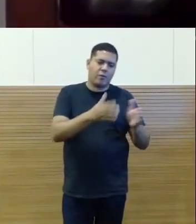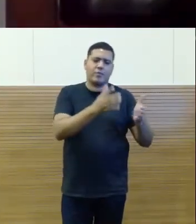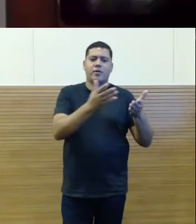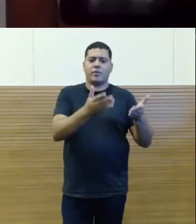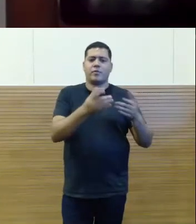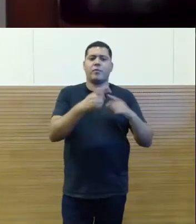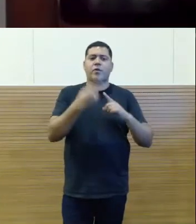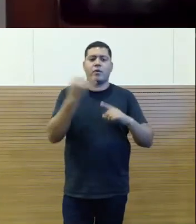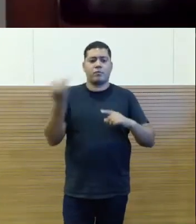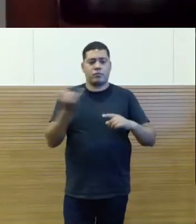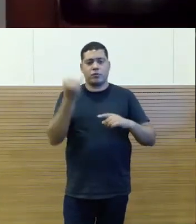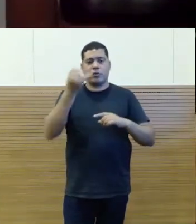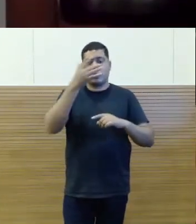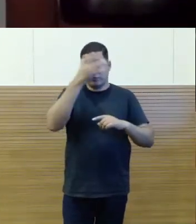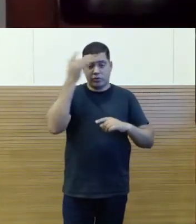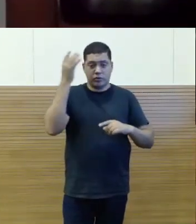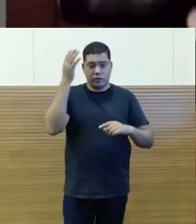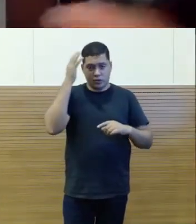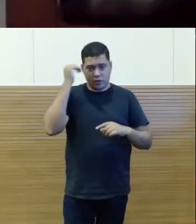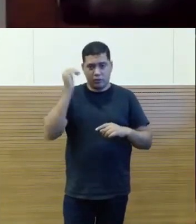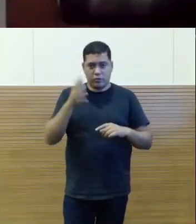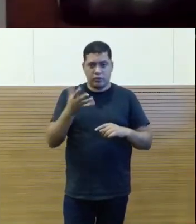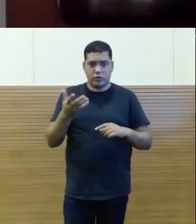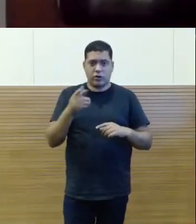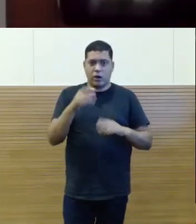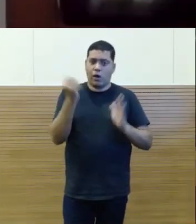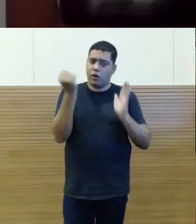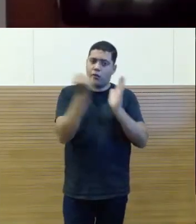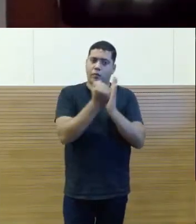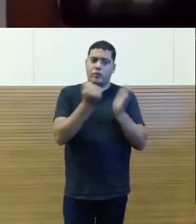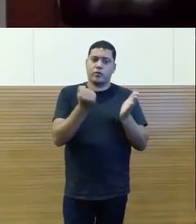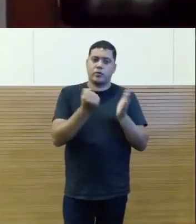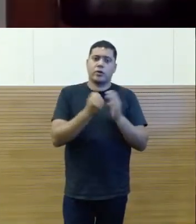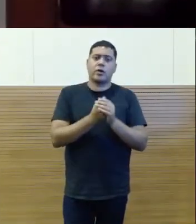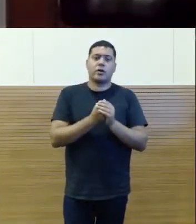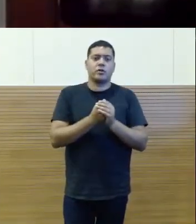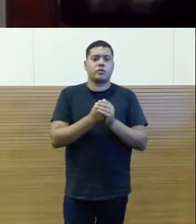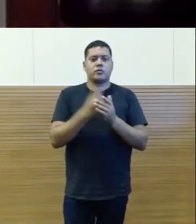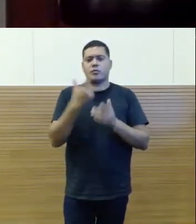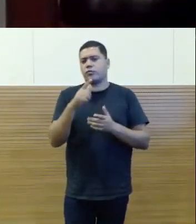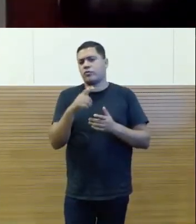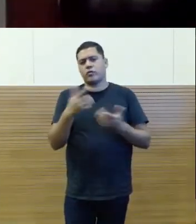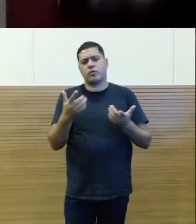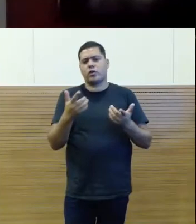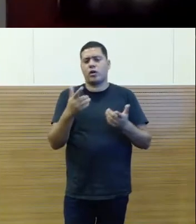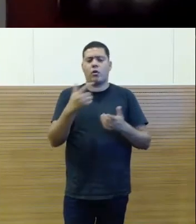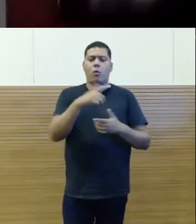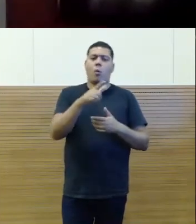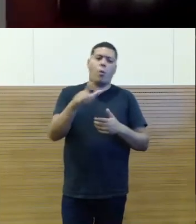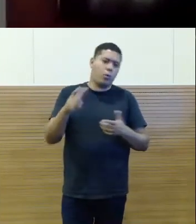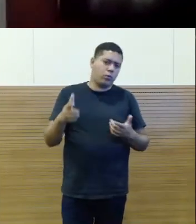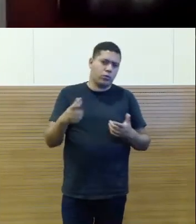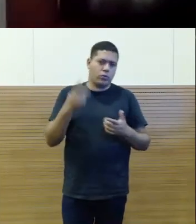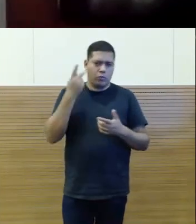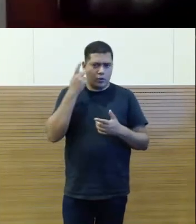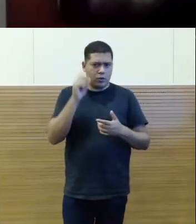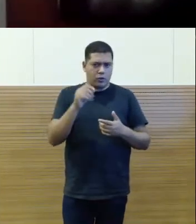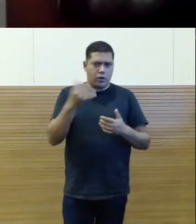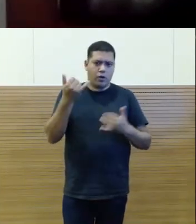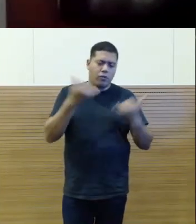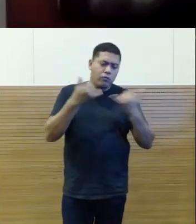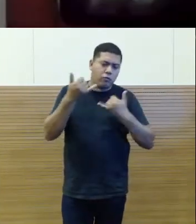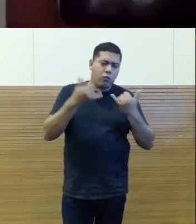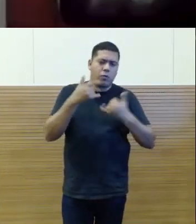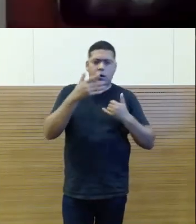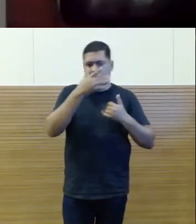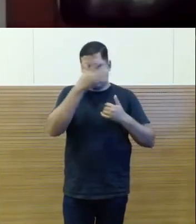é muito importante que as pessoas saibam a rotulagem de advertência frontal. Não existe outro mecanismo para informar os consumidores